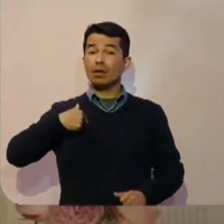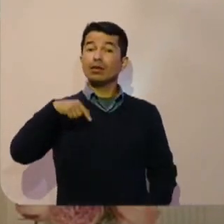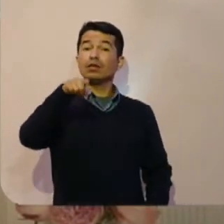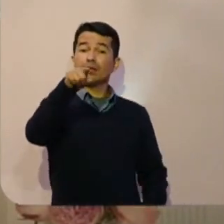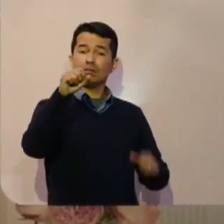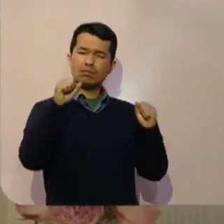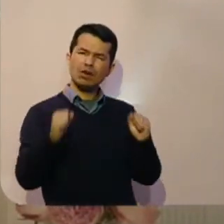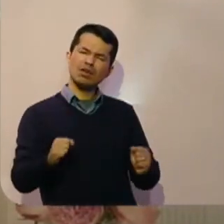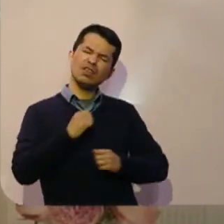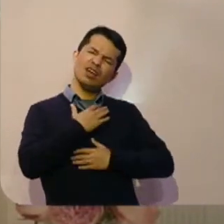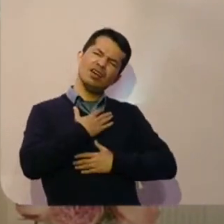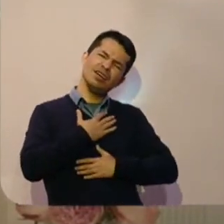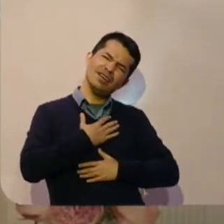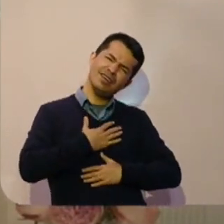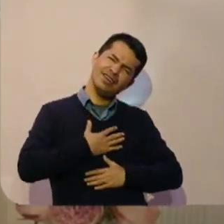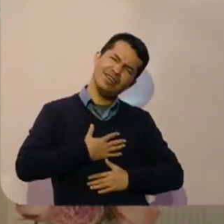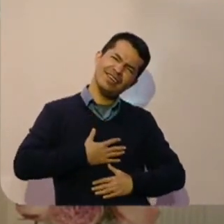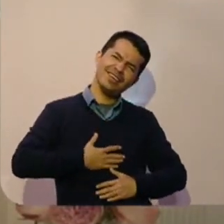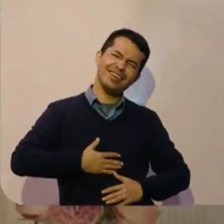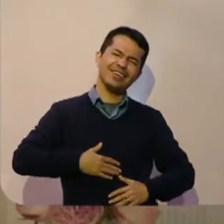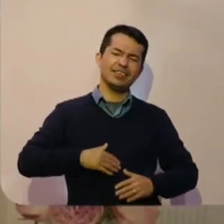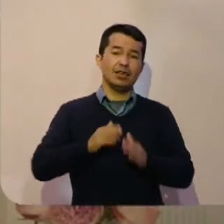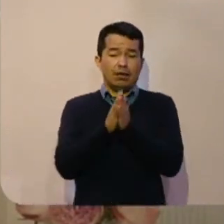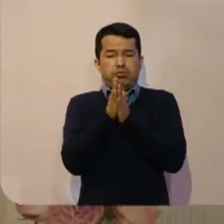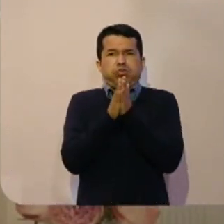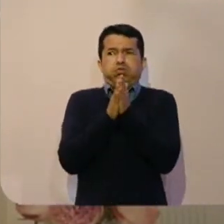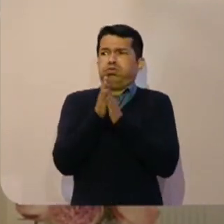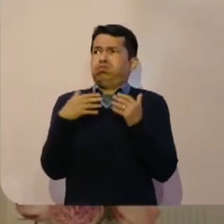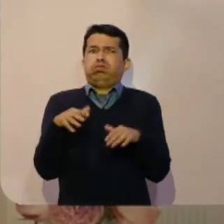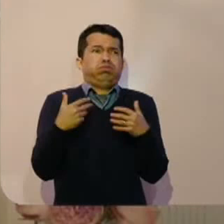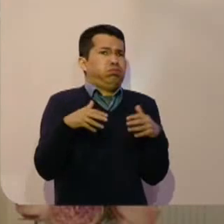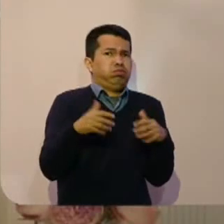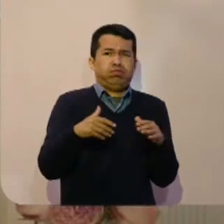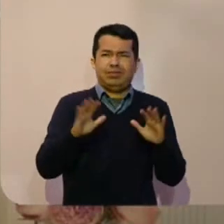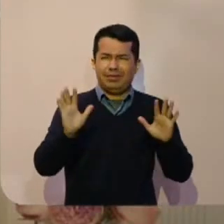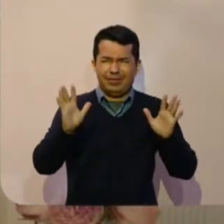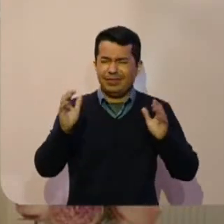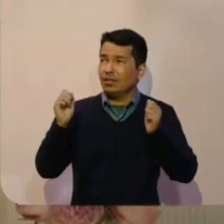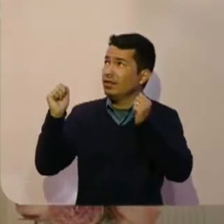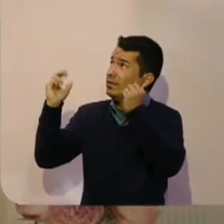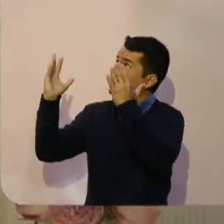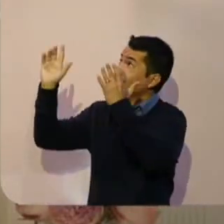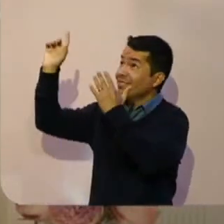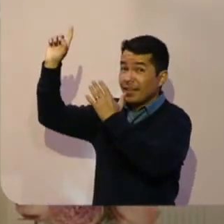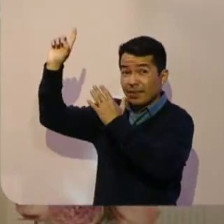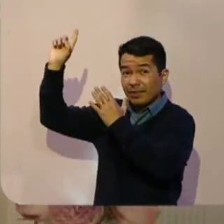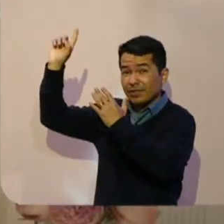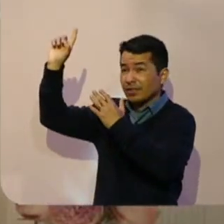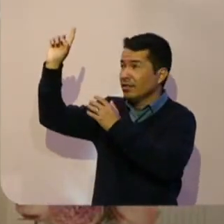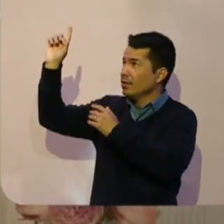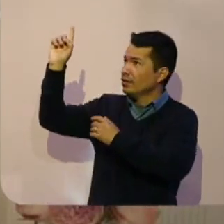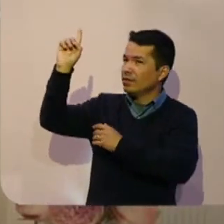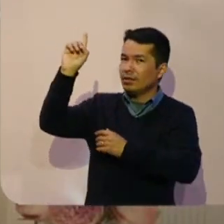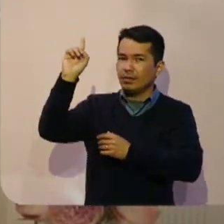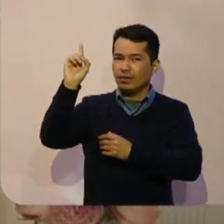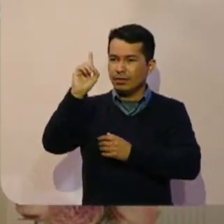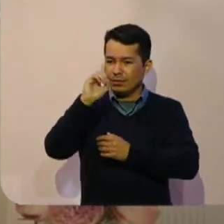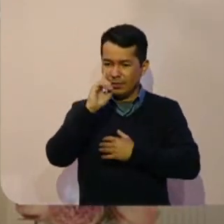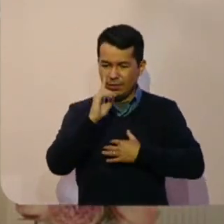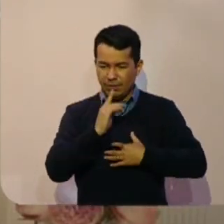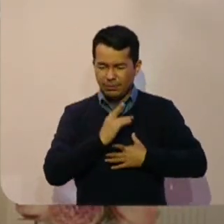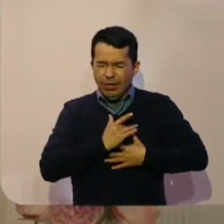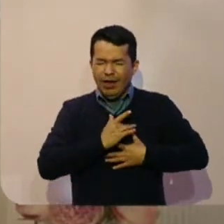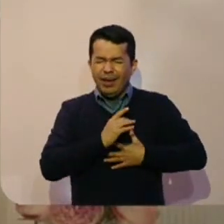Deus, porque o seu amor nos envolve no tempo da oração, e permite que a presença